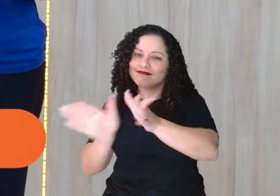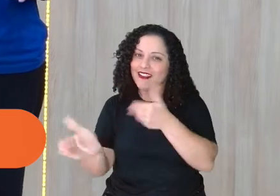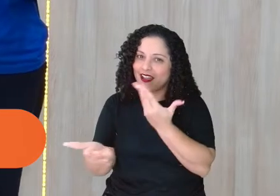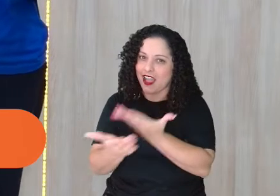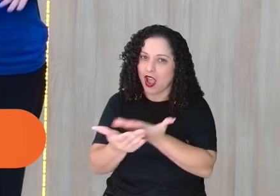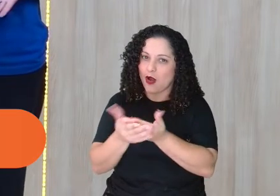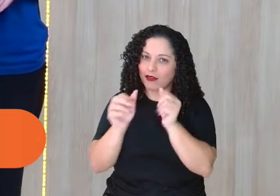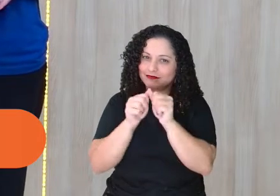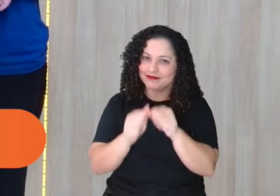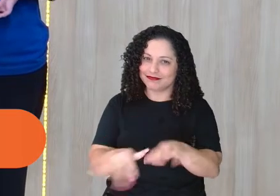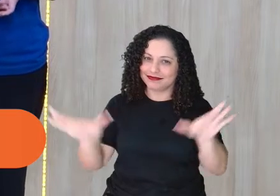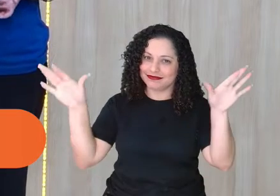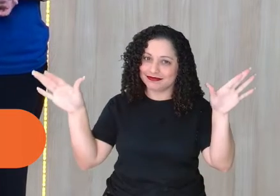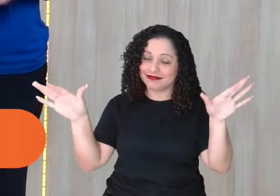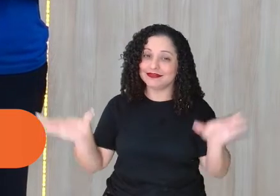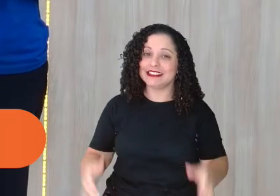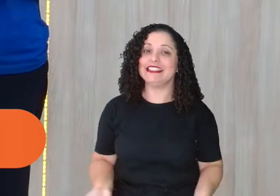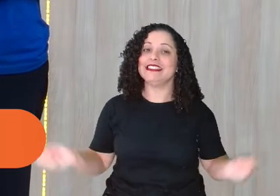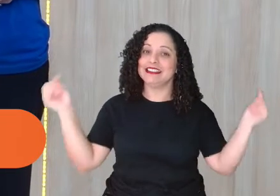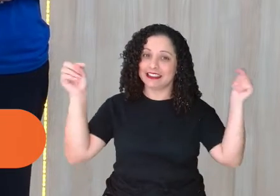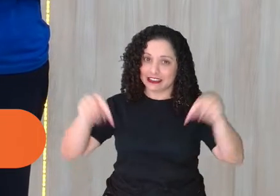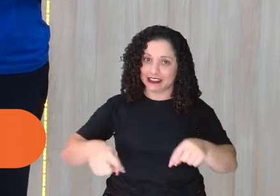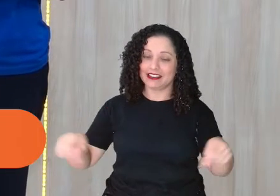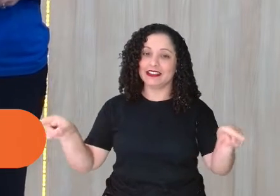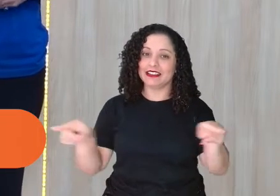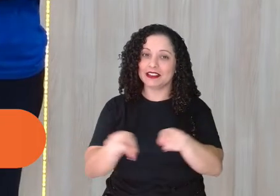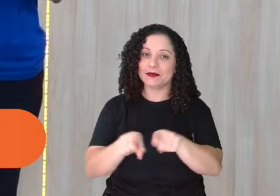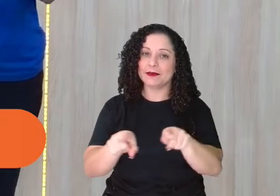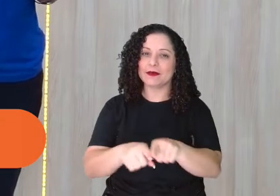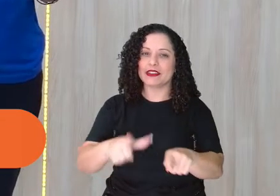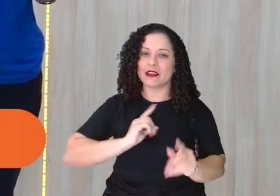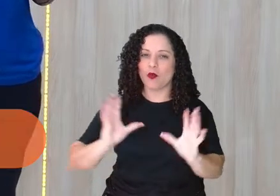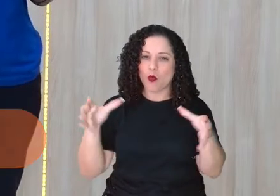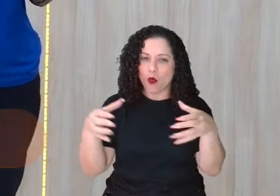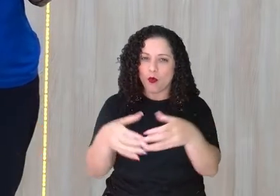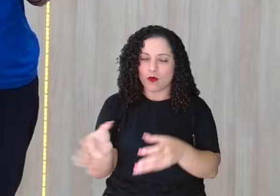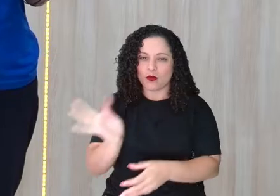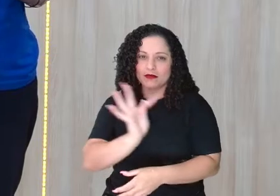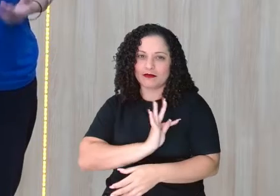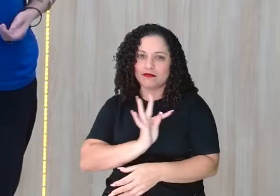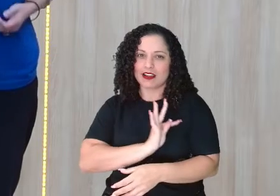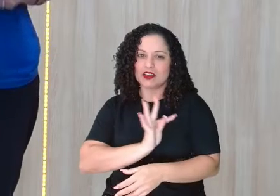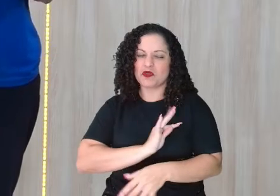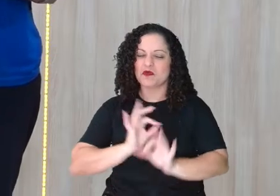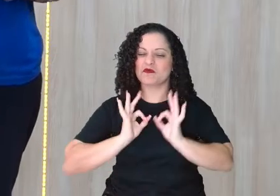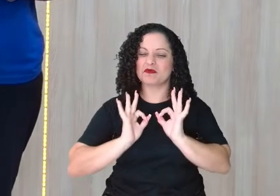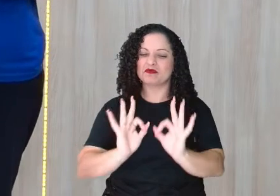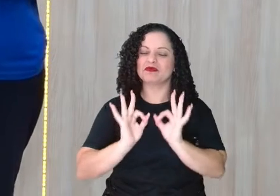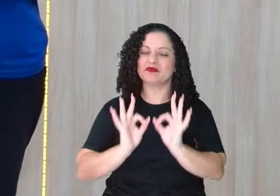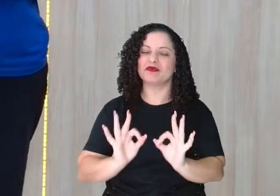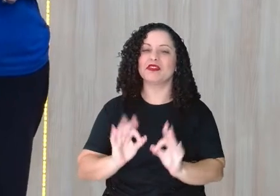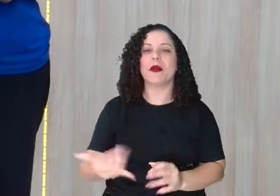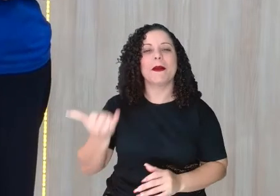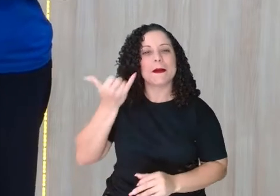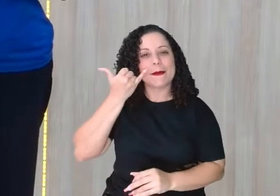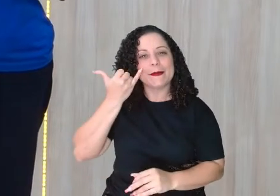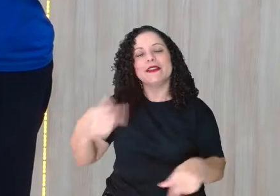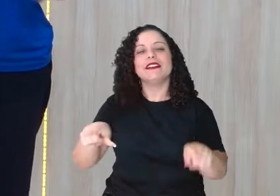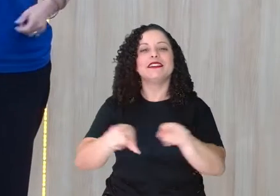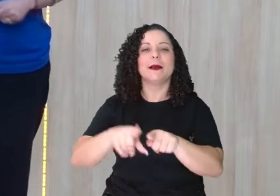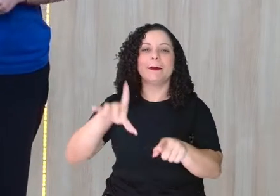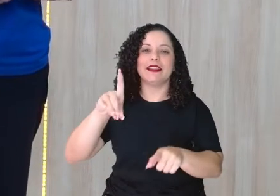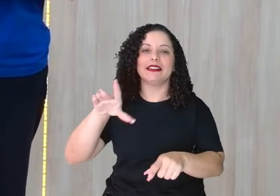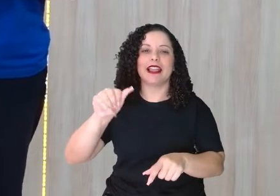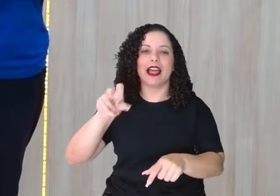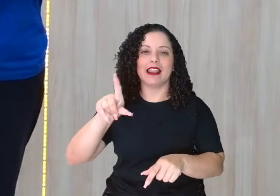mais acessível. A gente também tem uma equipe massa aqui na produção, Dalila, Billy, que sempre